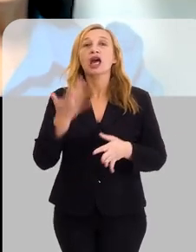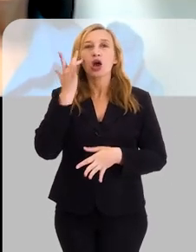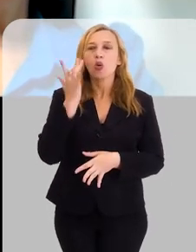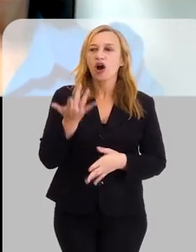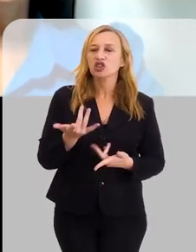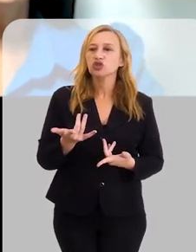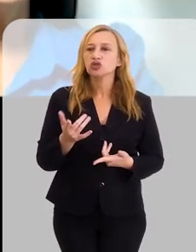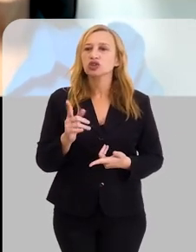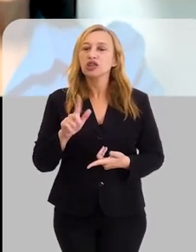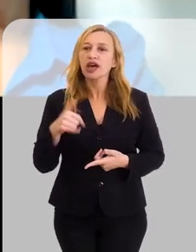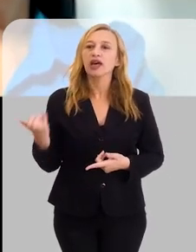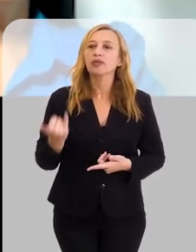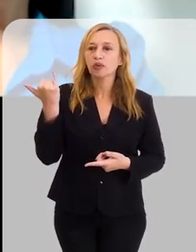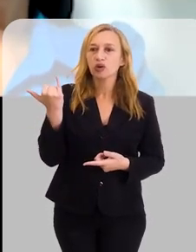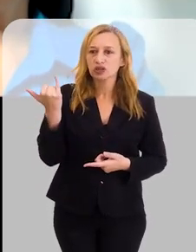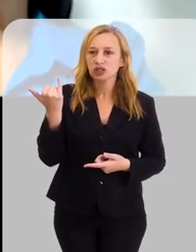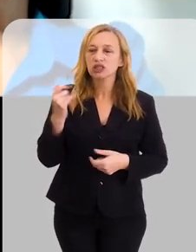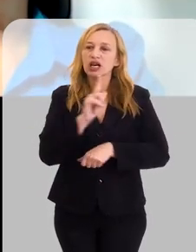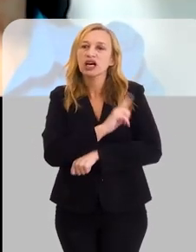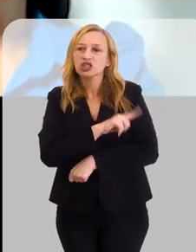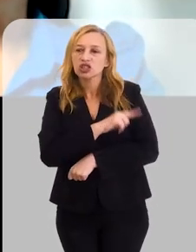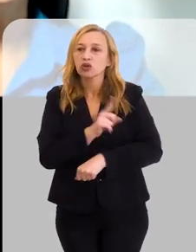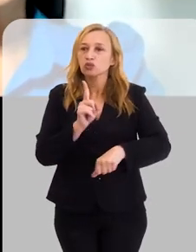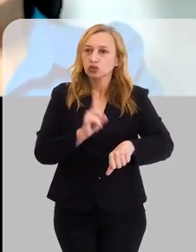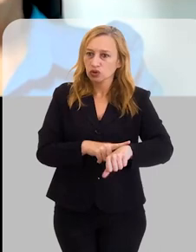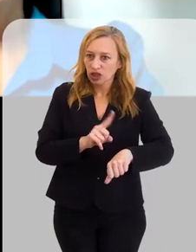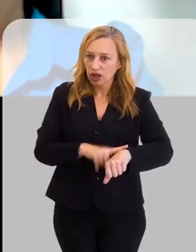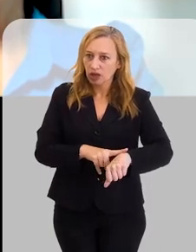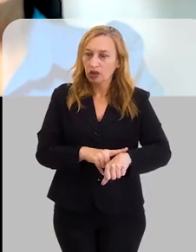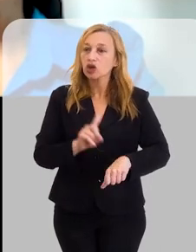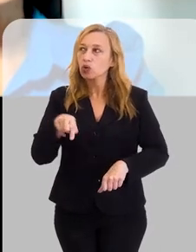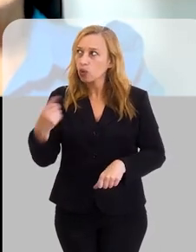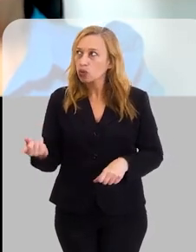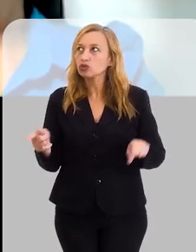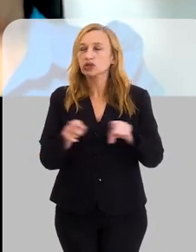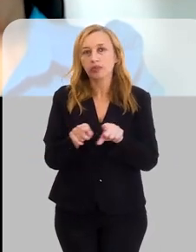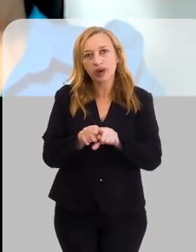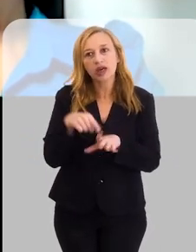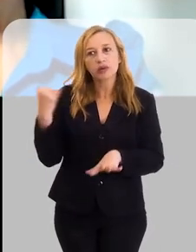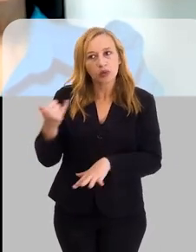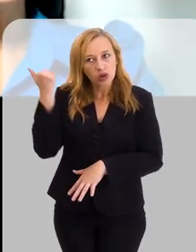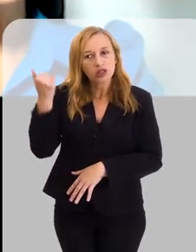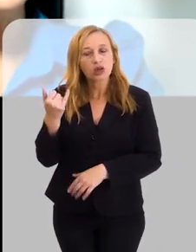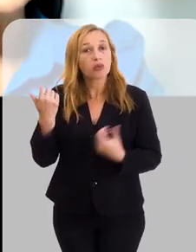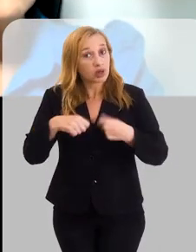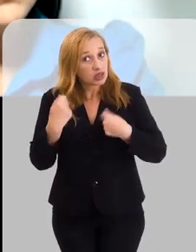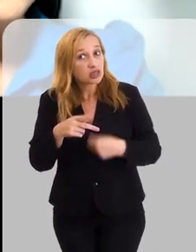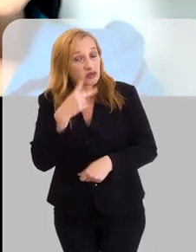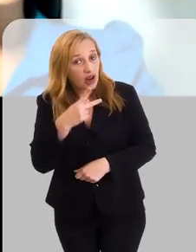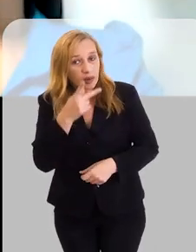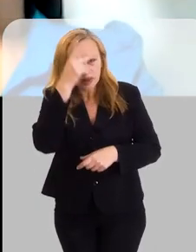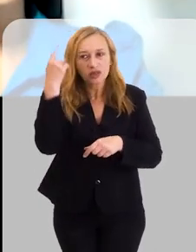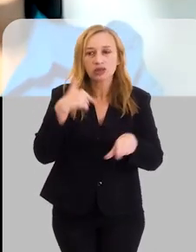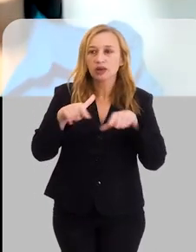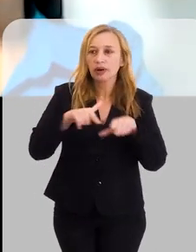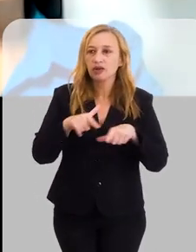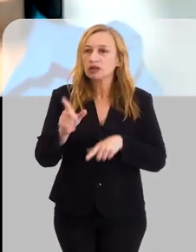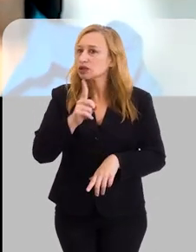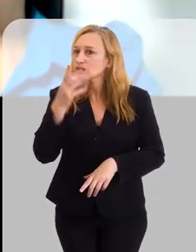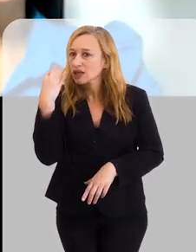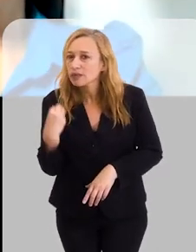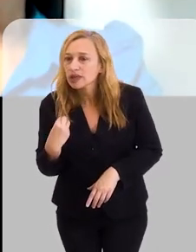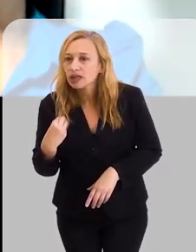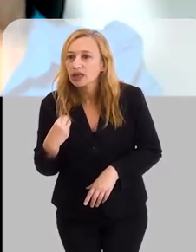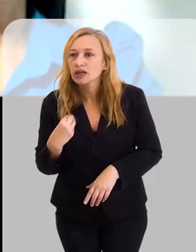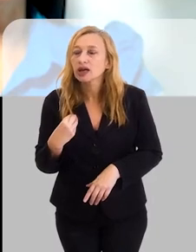são atingíveis. Então, eu acho que isso é muito importante, a gestão do tempo. E outra coisa muito importante que eu preciso